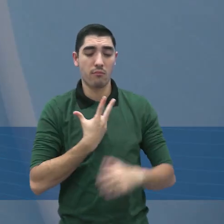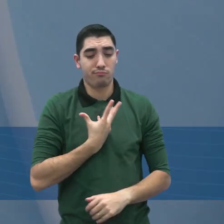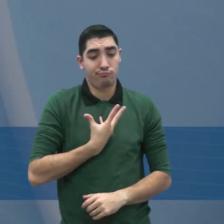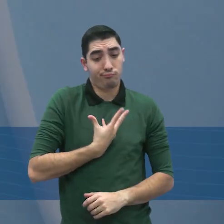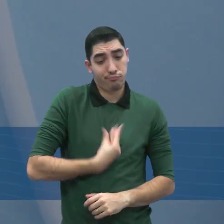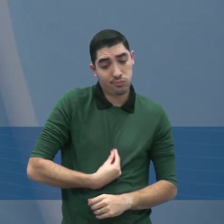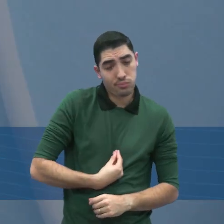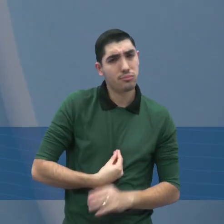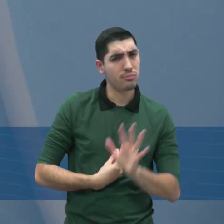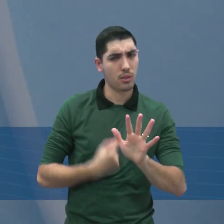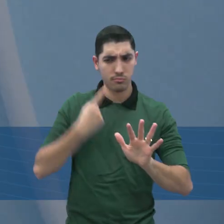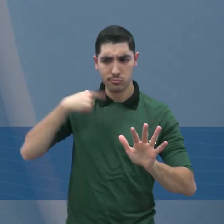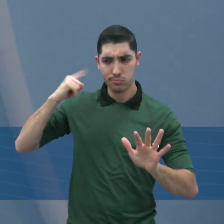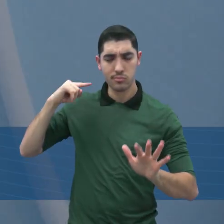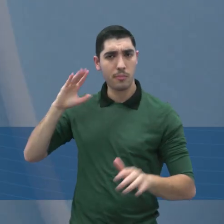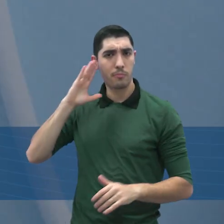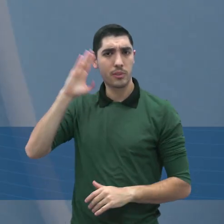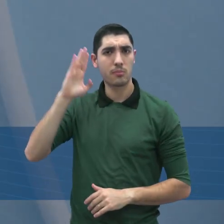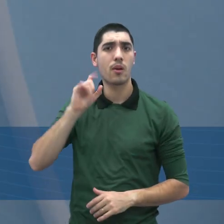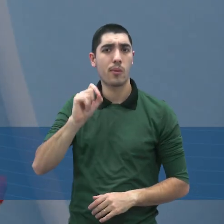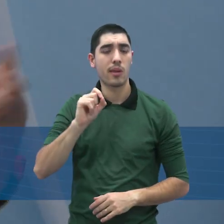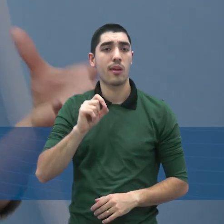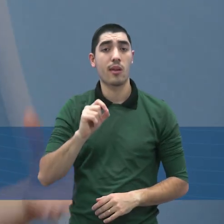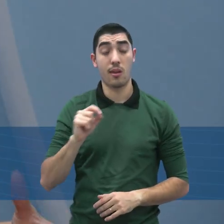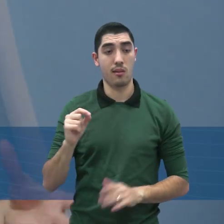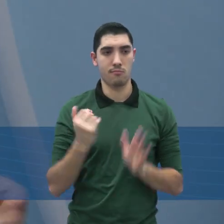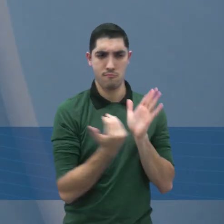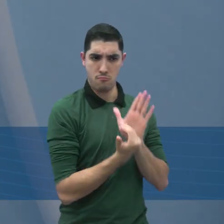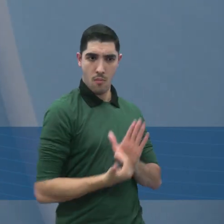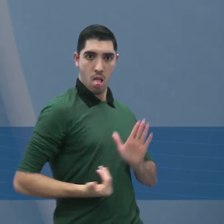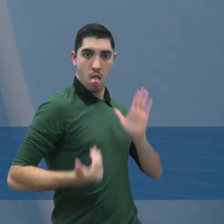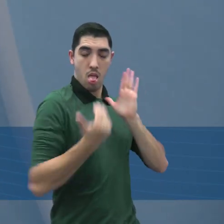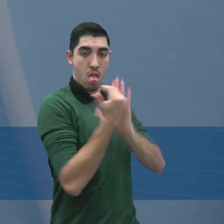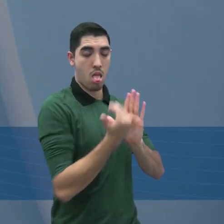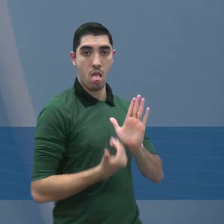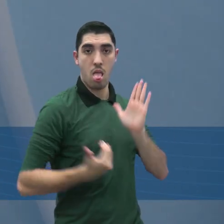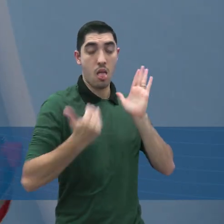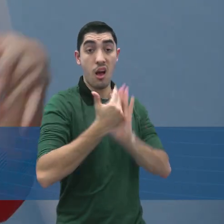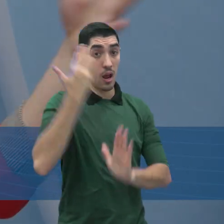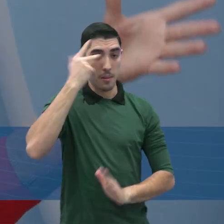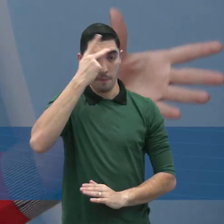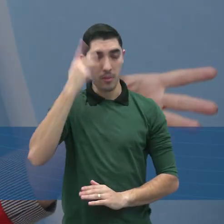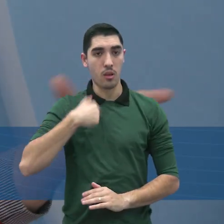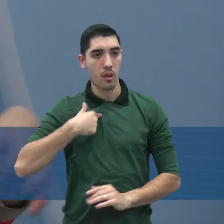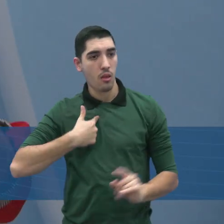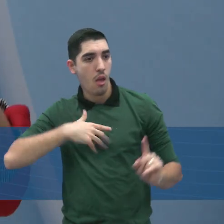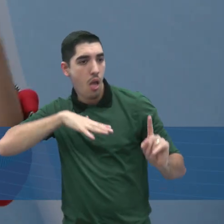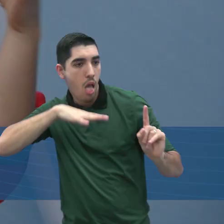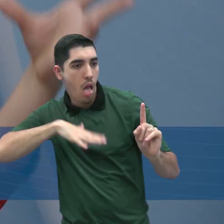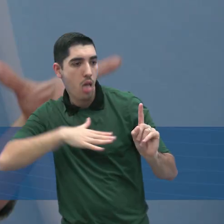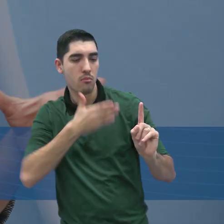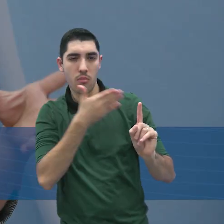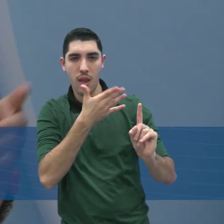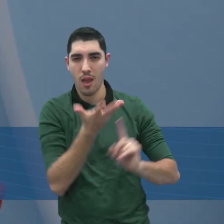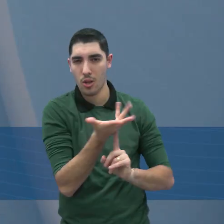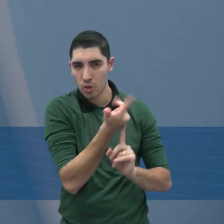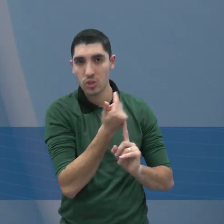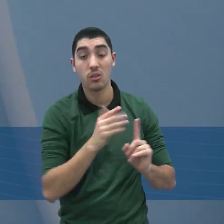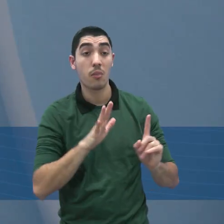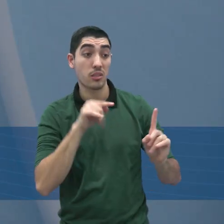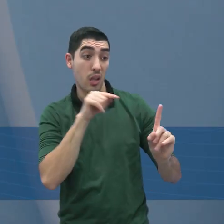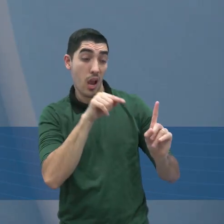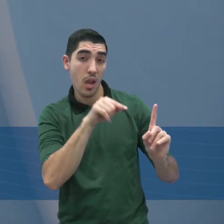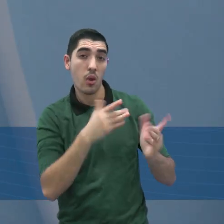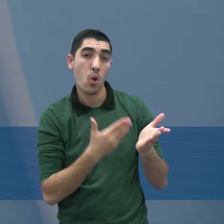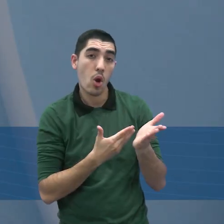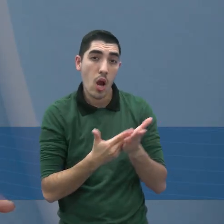casos, principalmente recentes, de muitos extremismos, pessoas que eram super fãs de um determinado artista, mas aí por